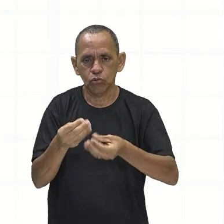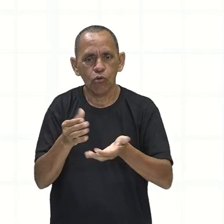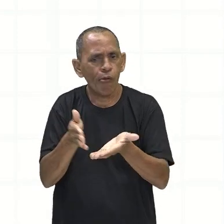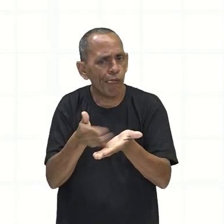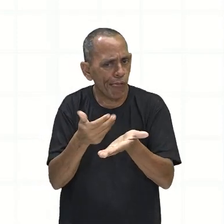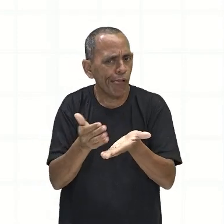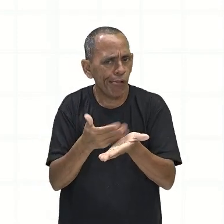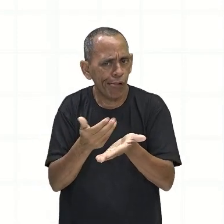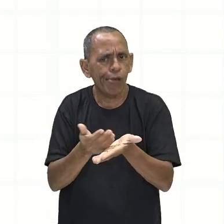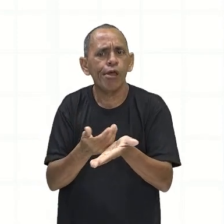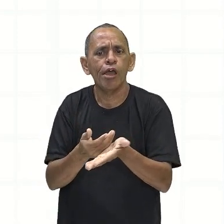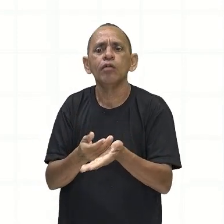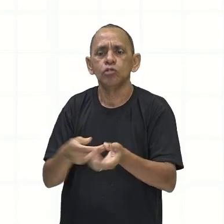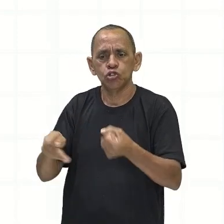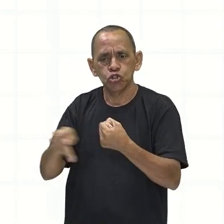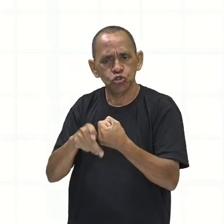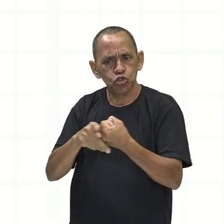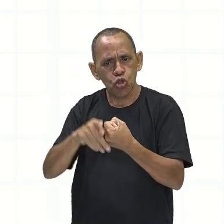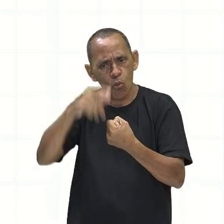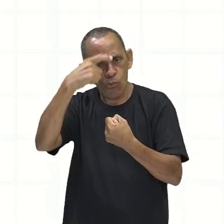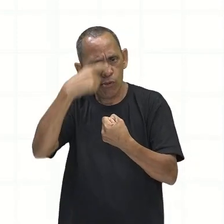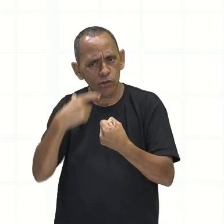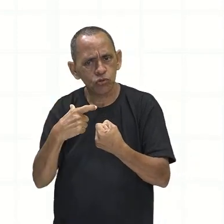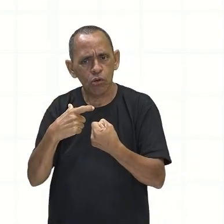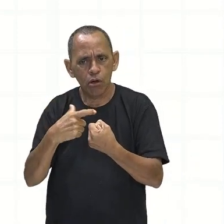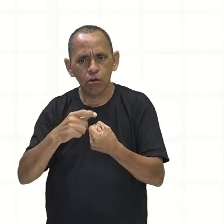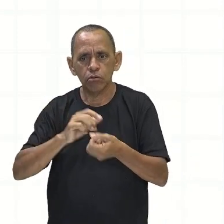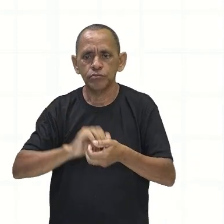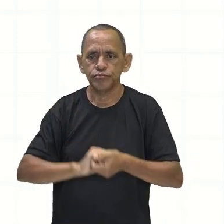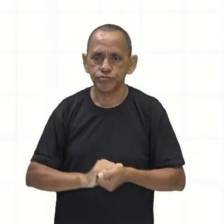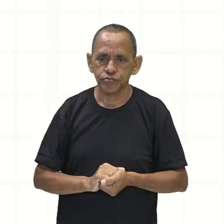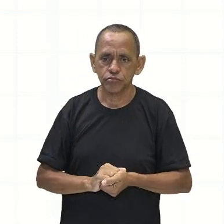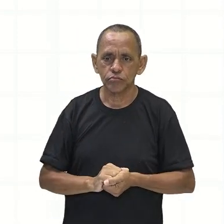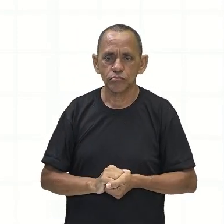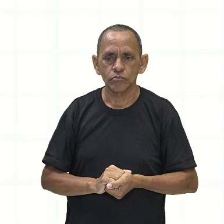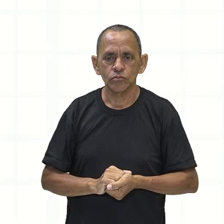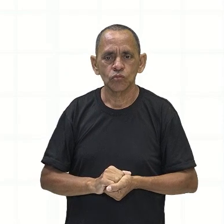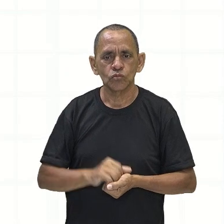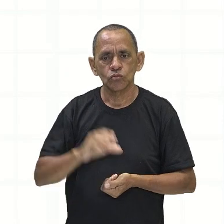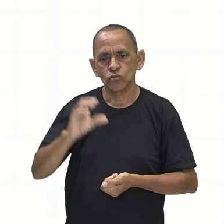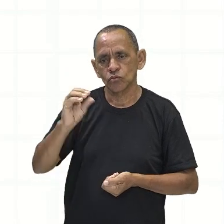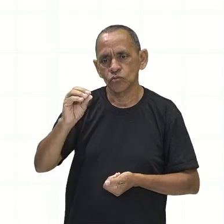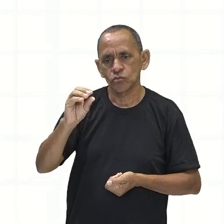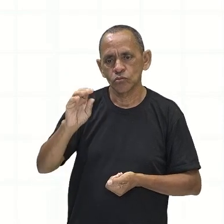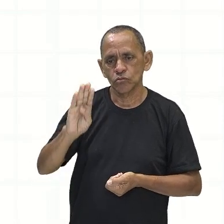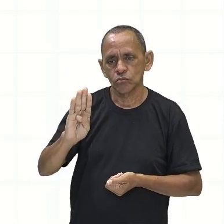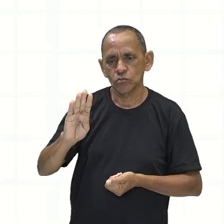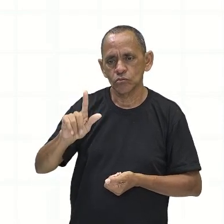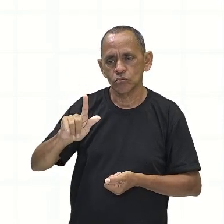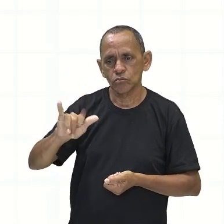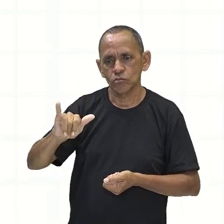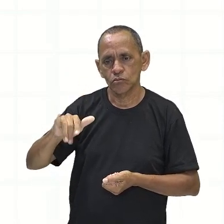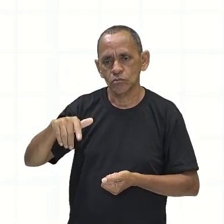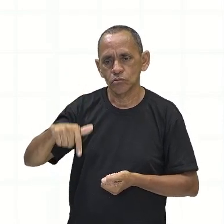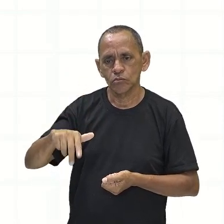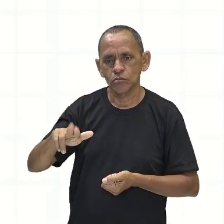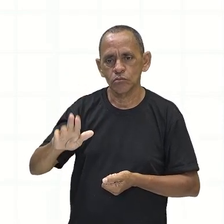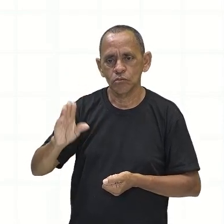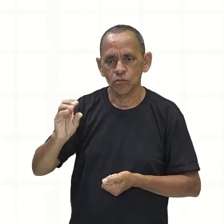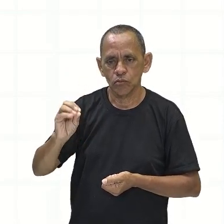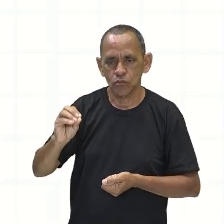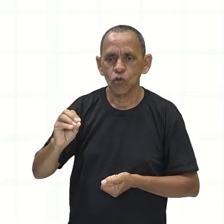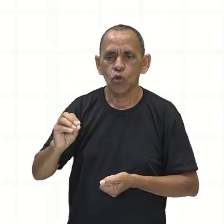pronome pessoal, do caso oblíquo, ele é útil para evitar repetições textuais, pois